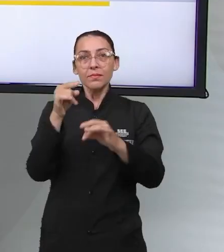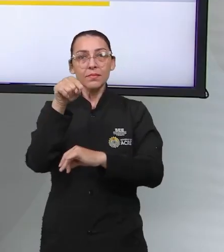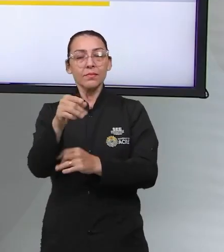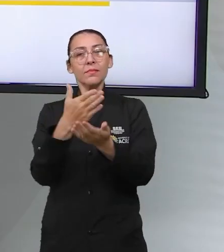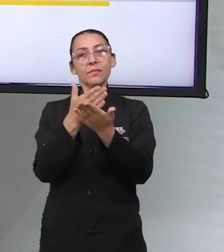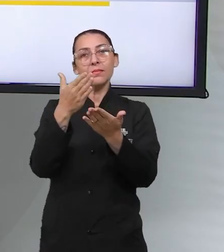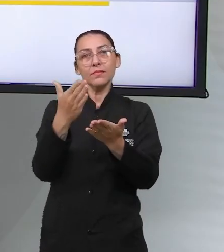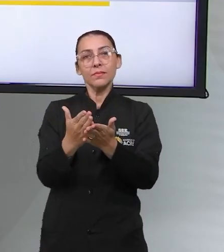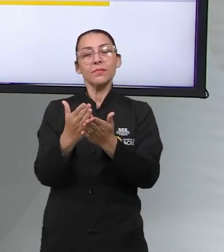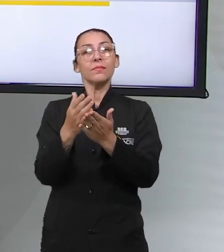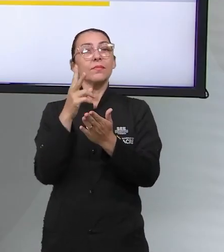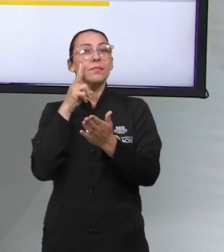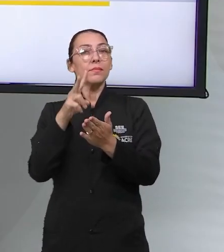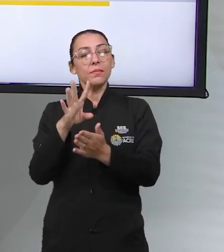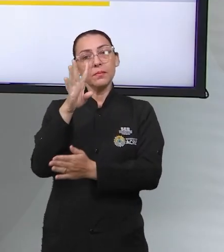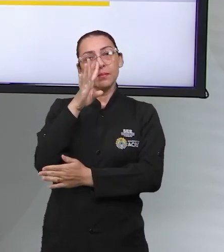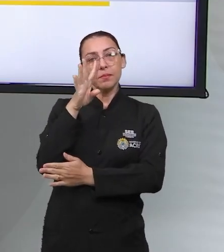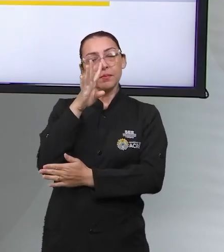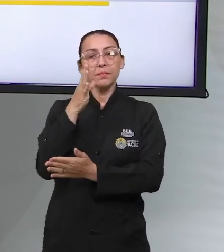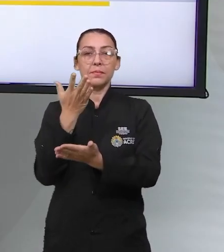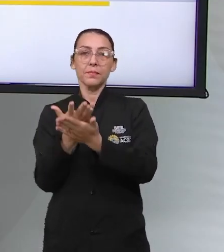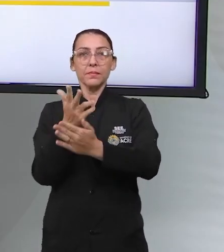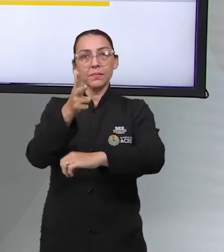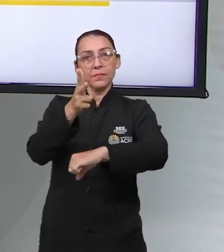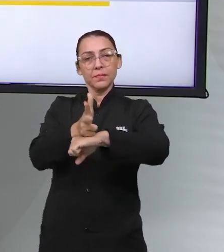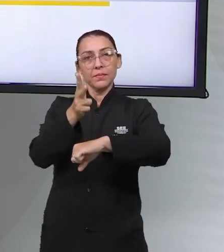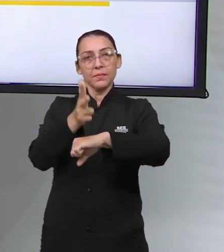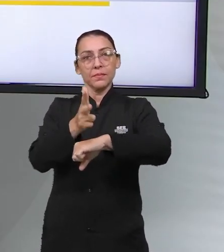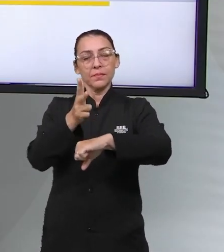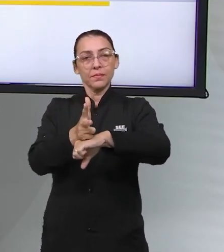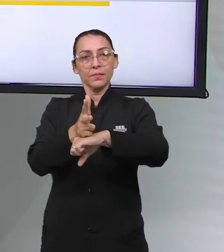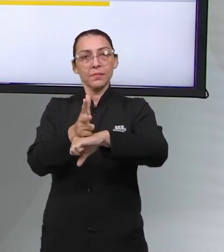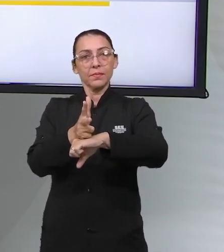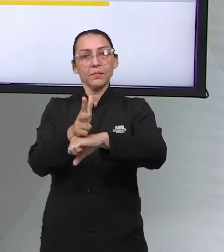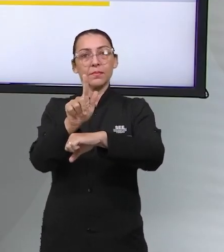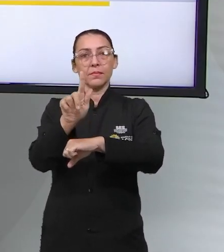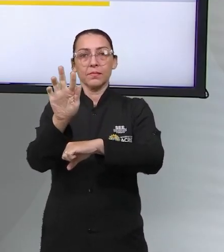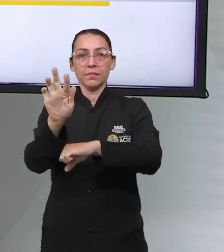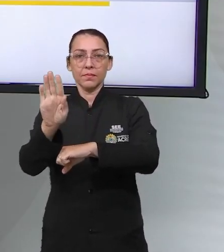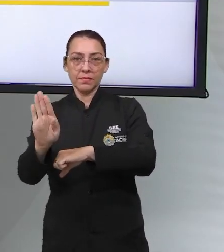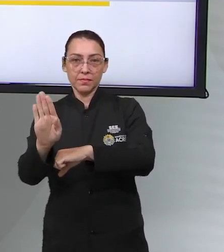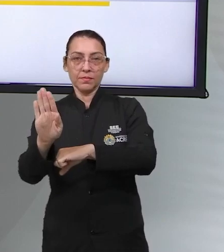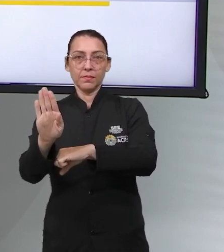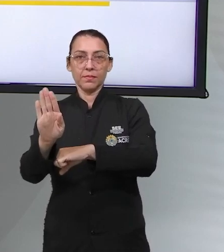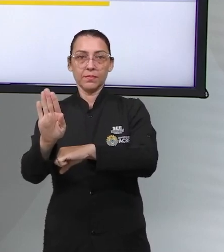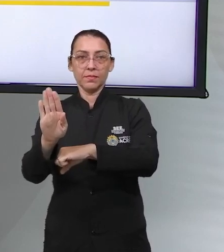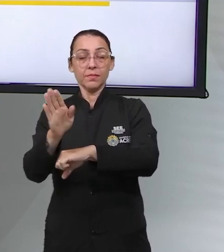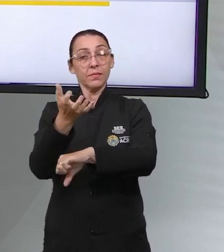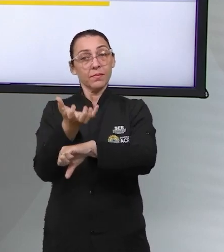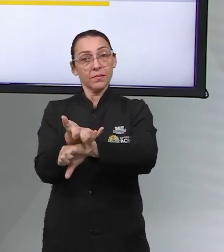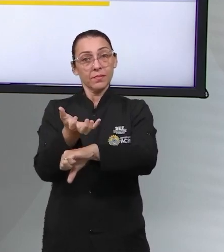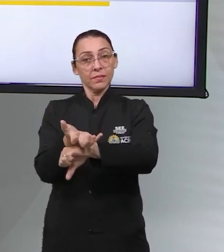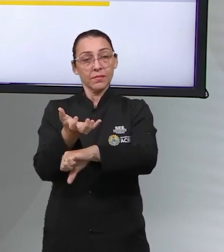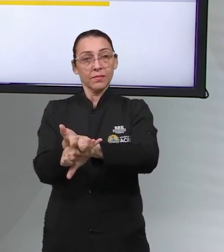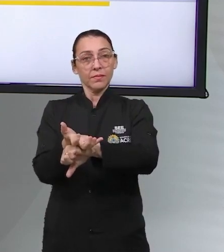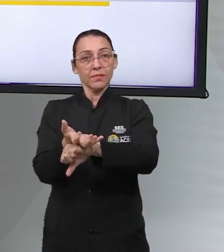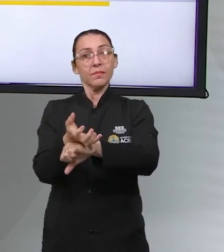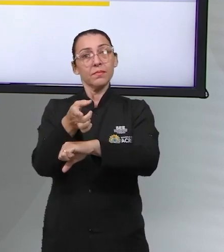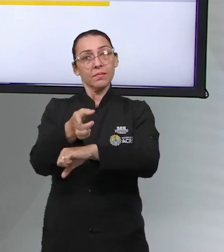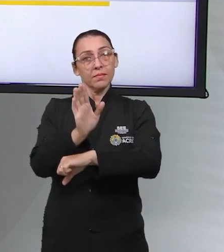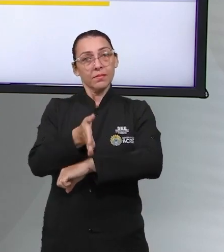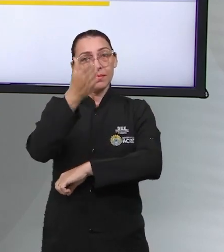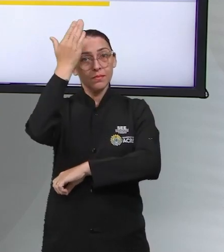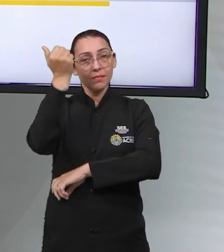você comece a acompanhar mais uma videoaula de formação geral básica. E o componente curricular, você